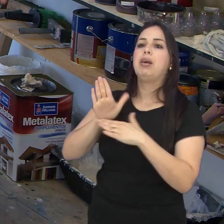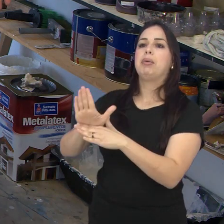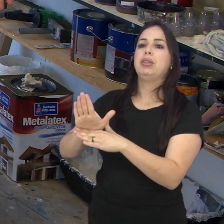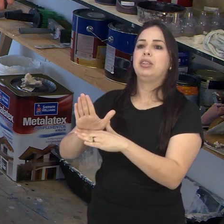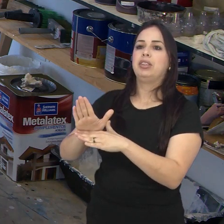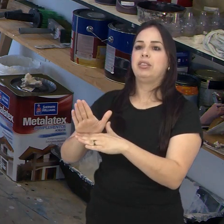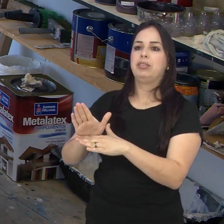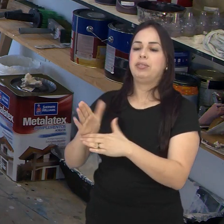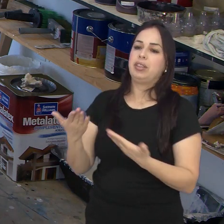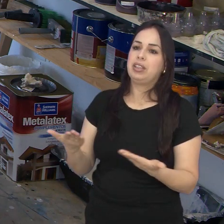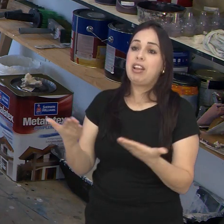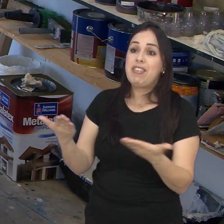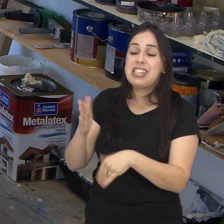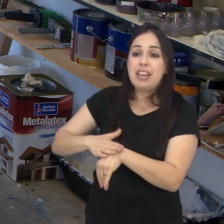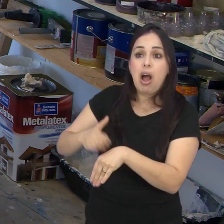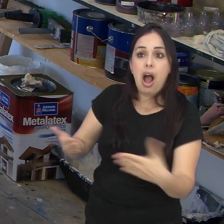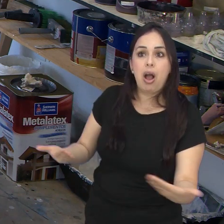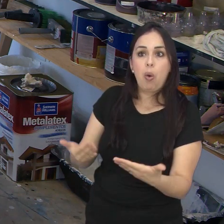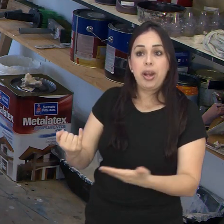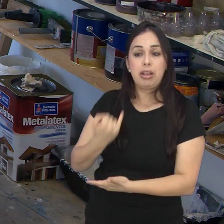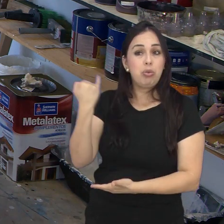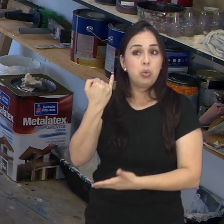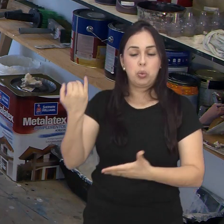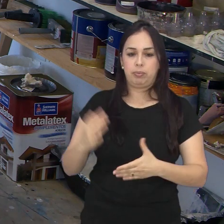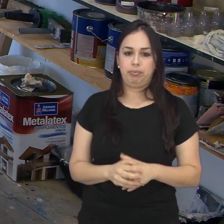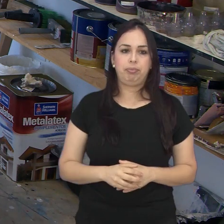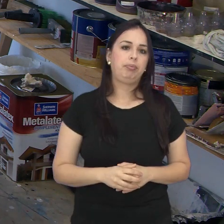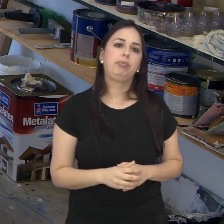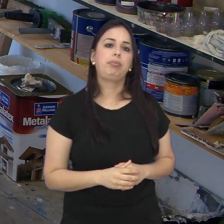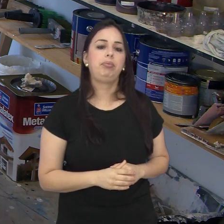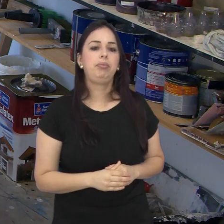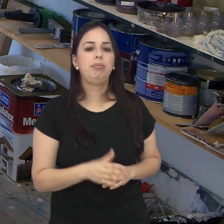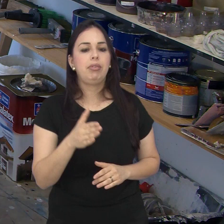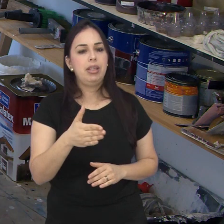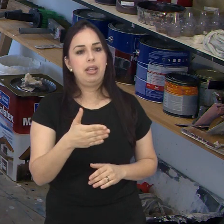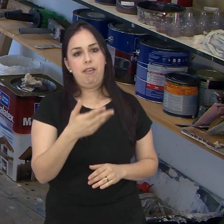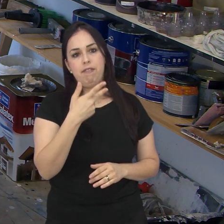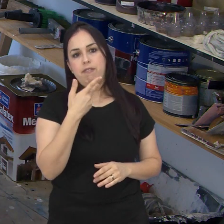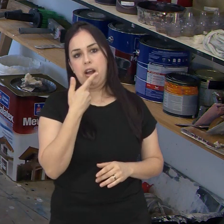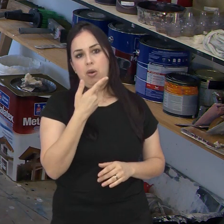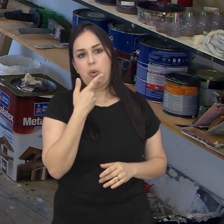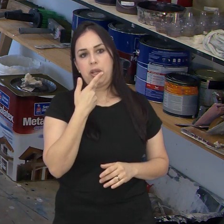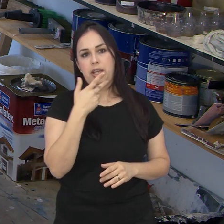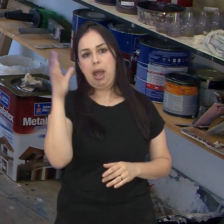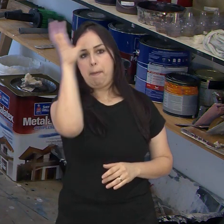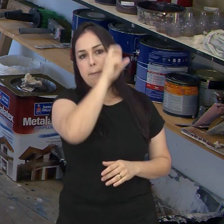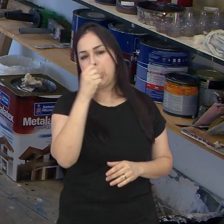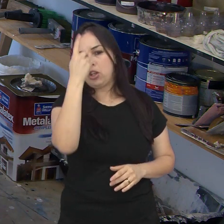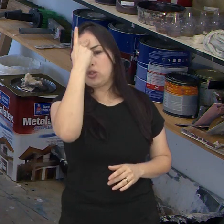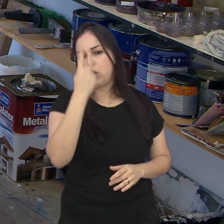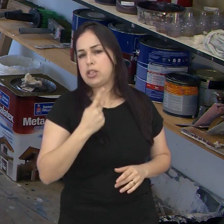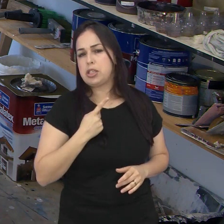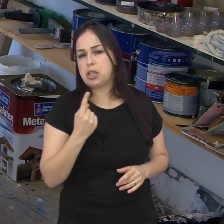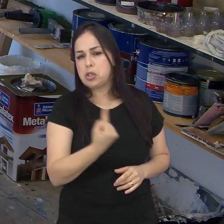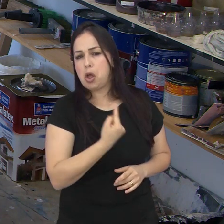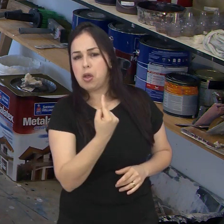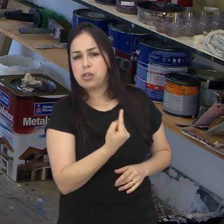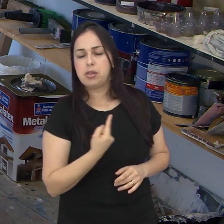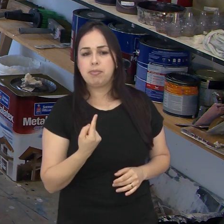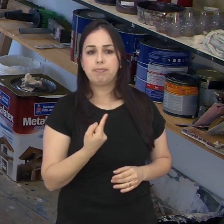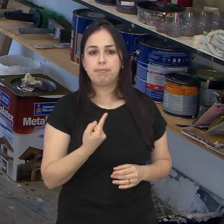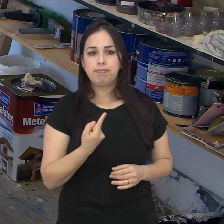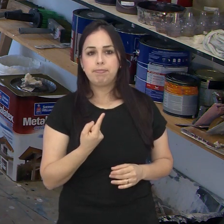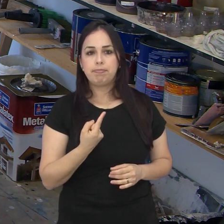porque a gente está fazendo agora, né? Tudo é importante. E como que você falou que é autodidata? Sim. Como que